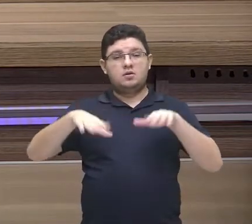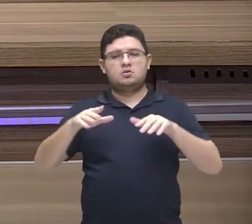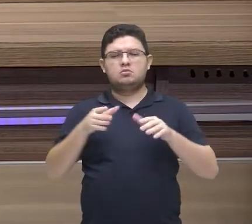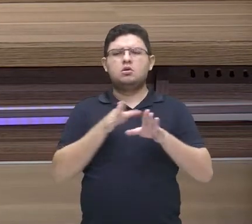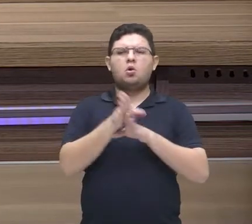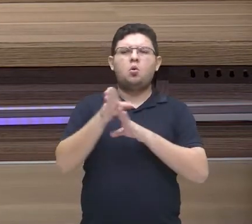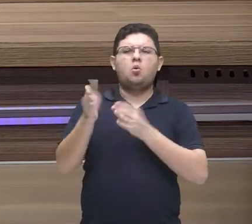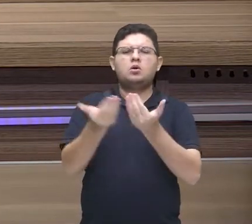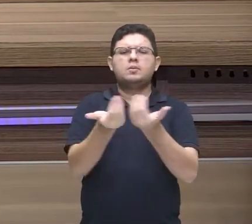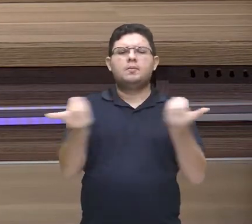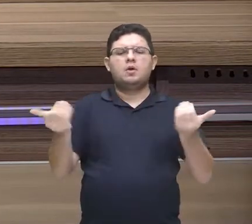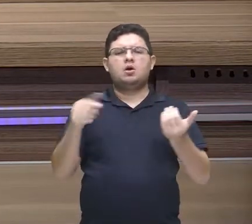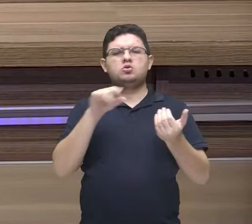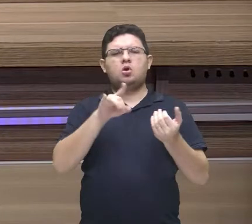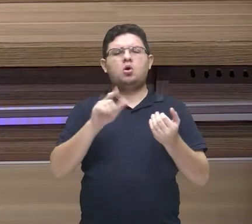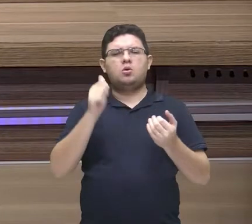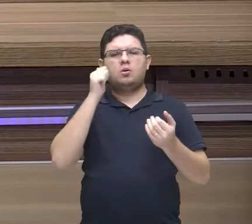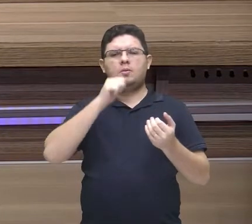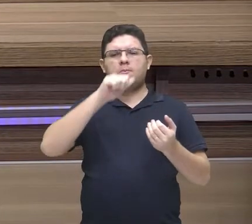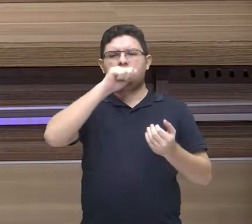responsável e